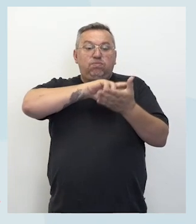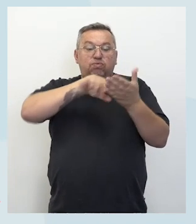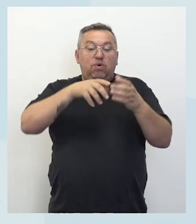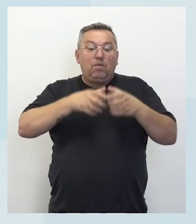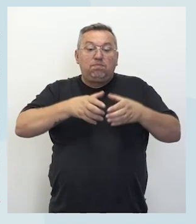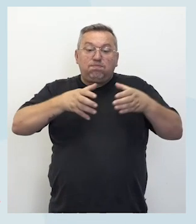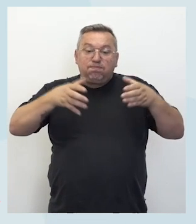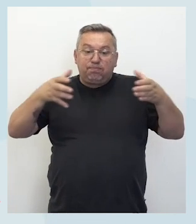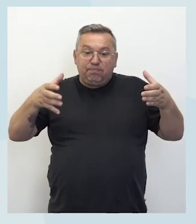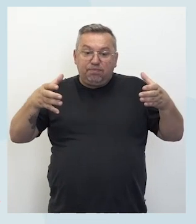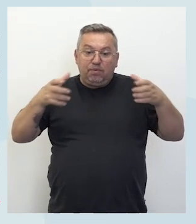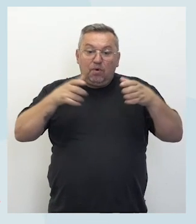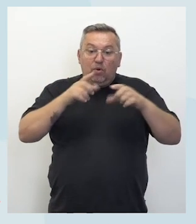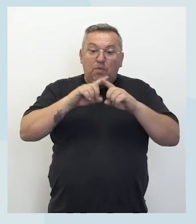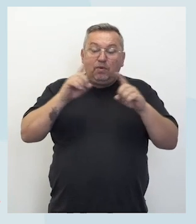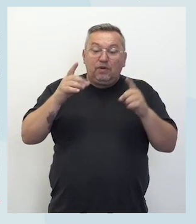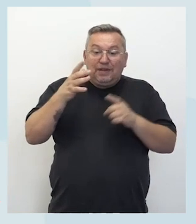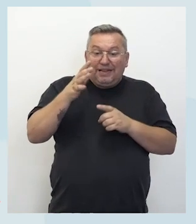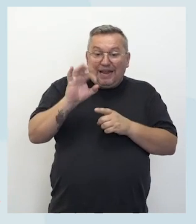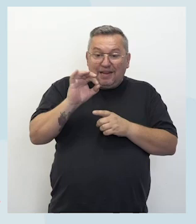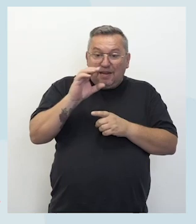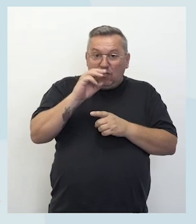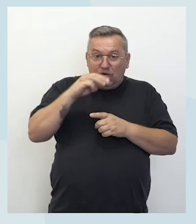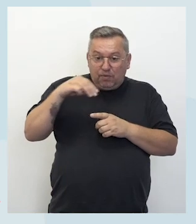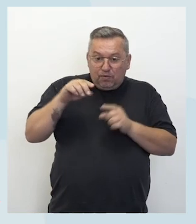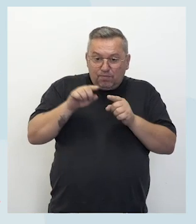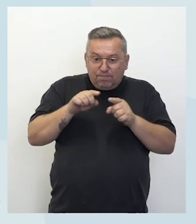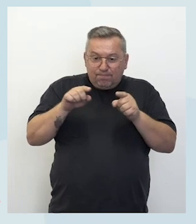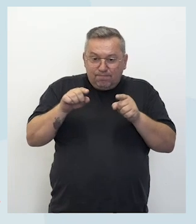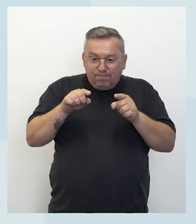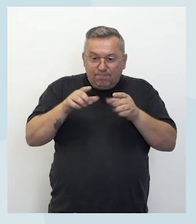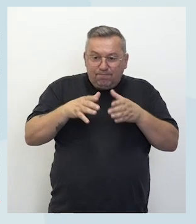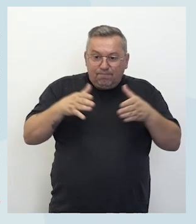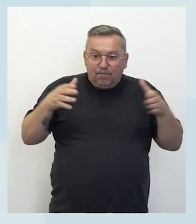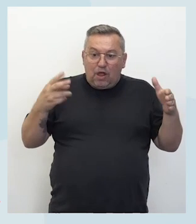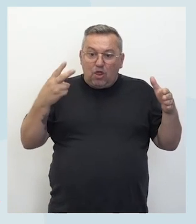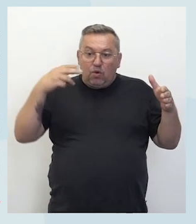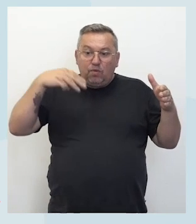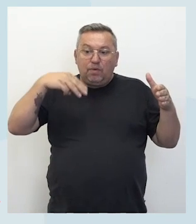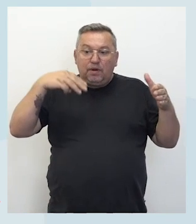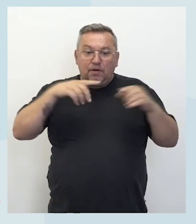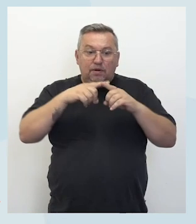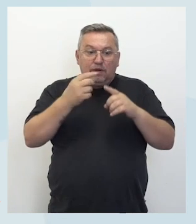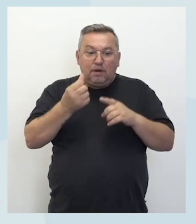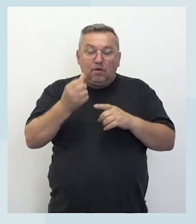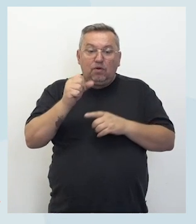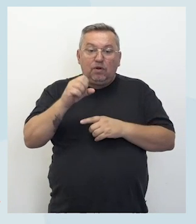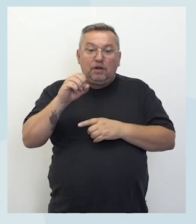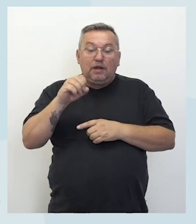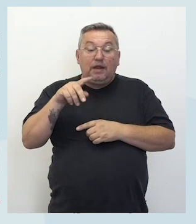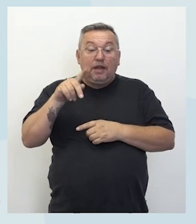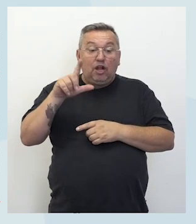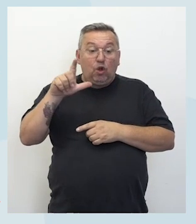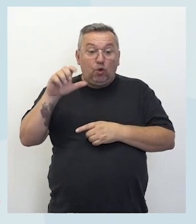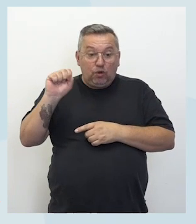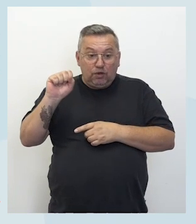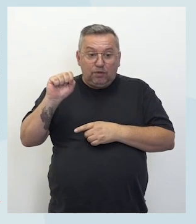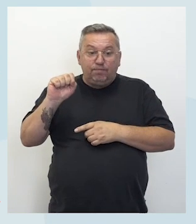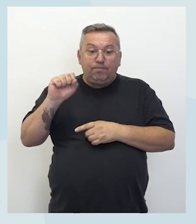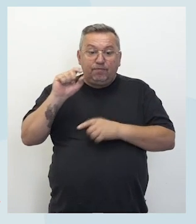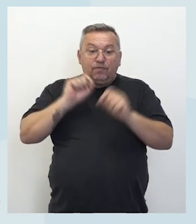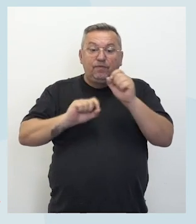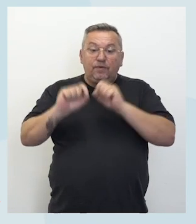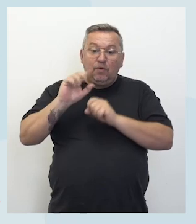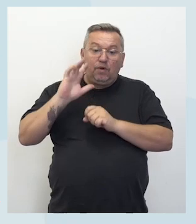tamanhos diferentes. A menor pode medir 10 centímetros e a maior 2 metros e pesar 680 quilos, que